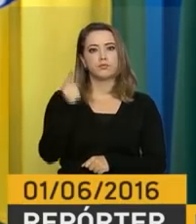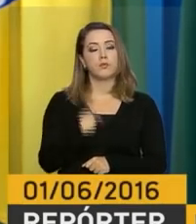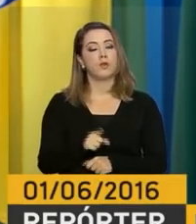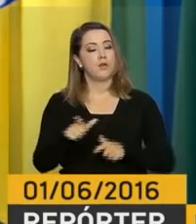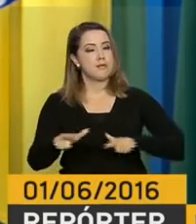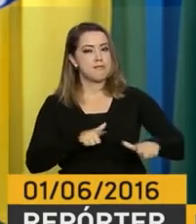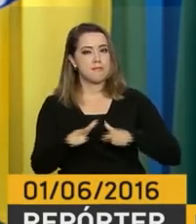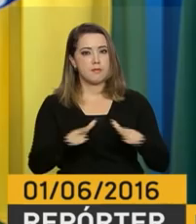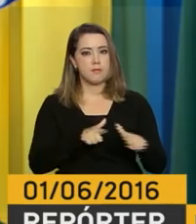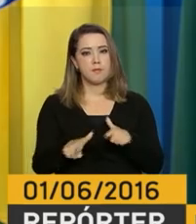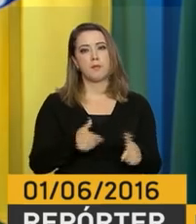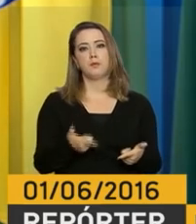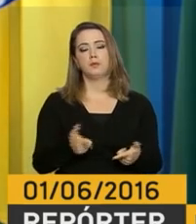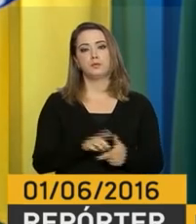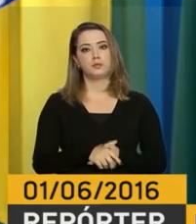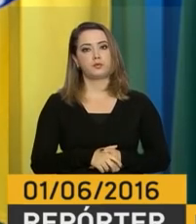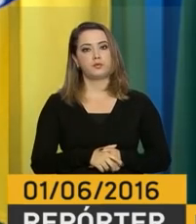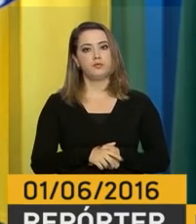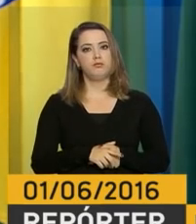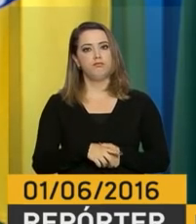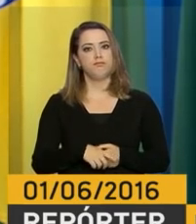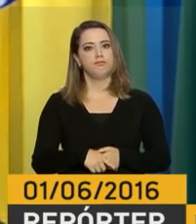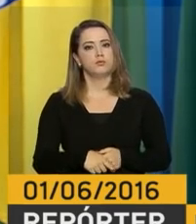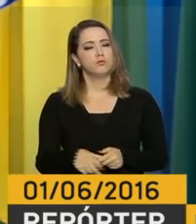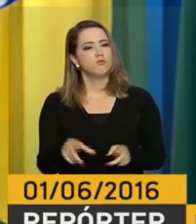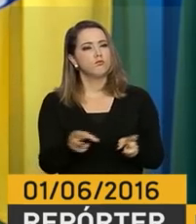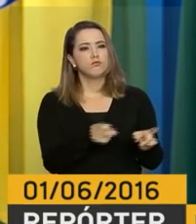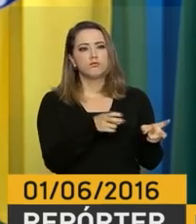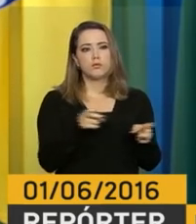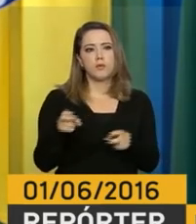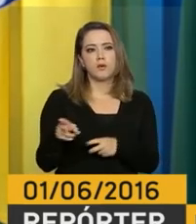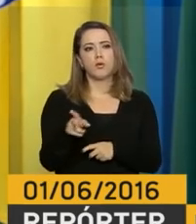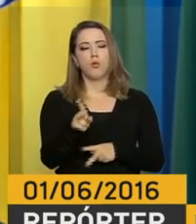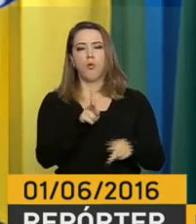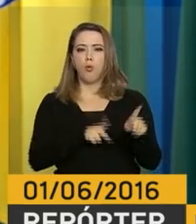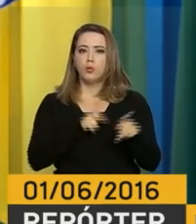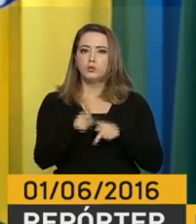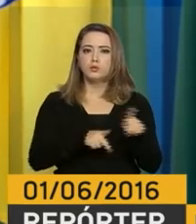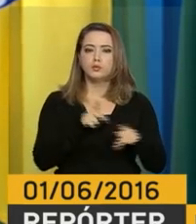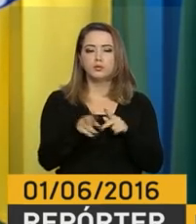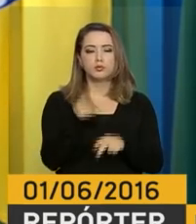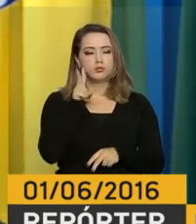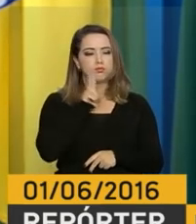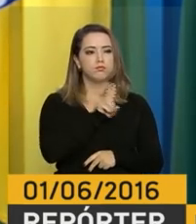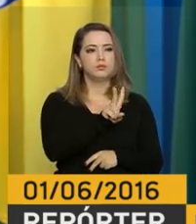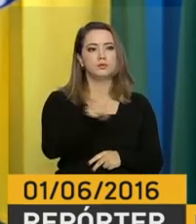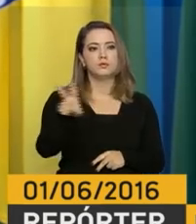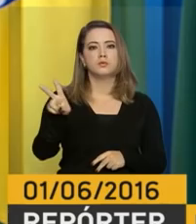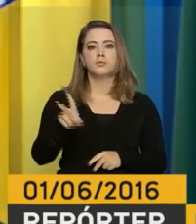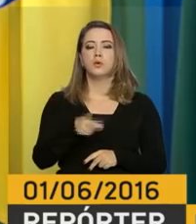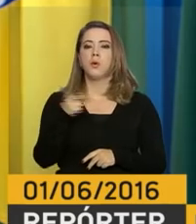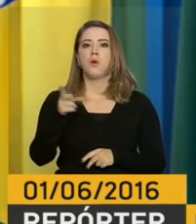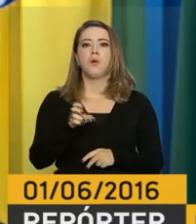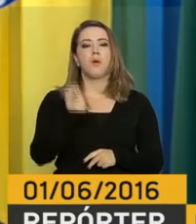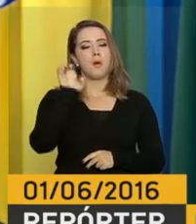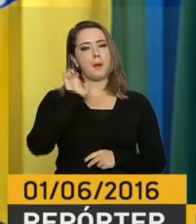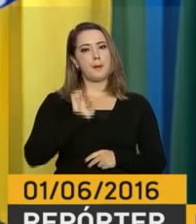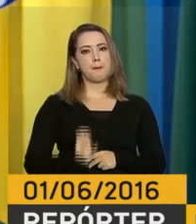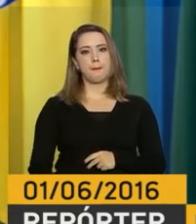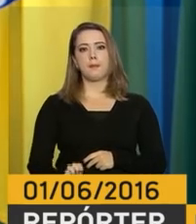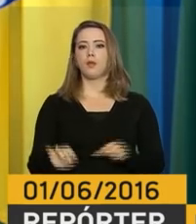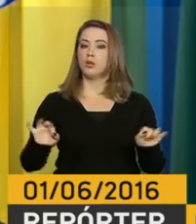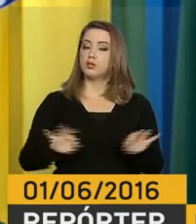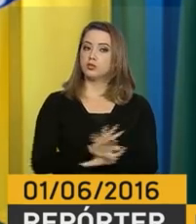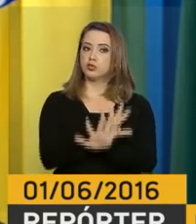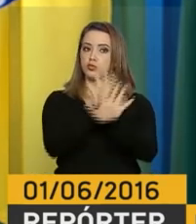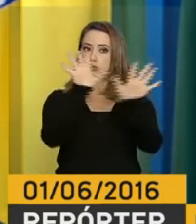duro ter o interesse público como Horizonte preservar a ética e a transparência na gestão